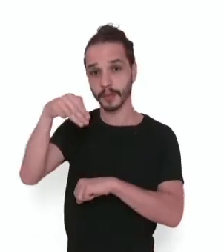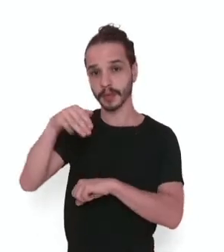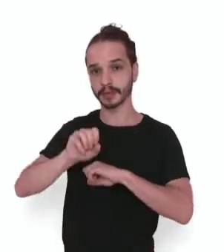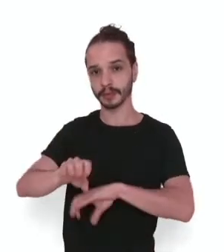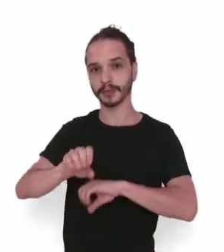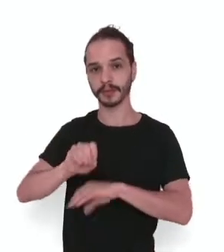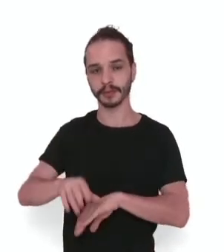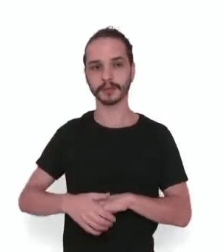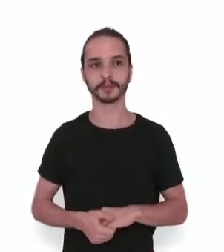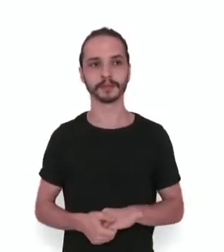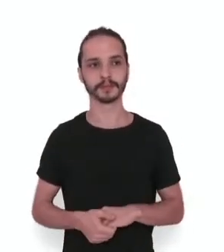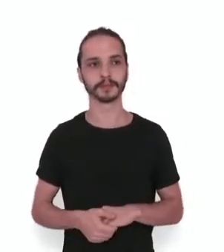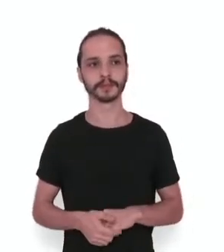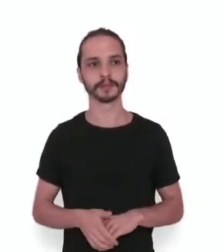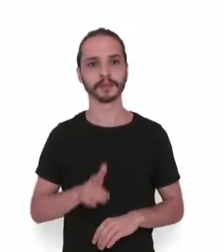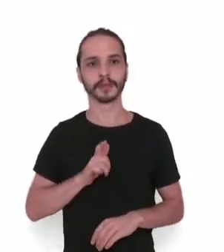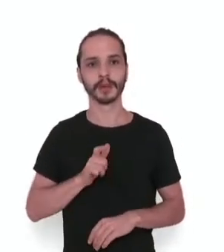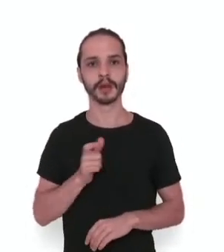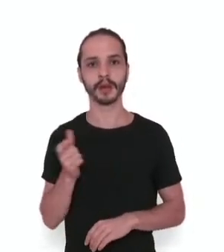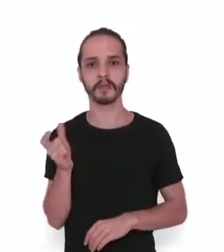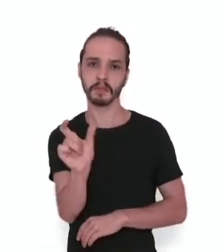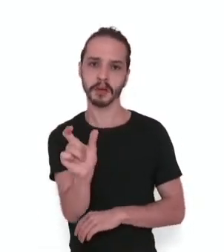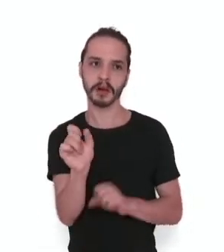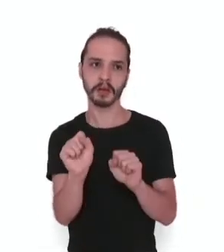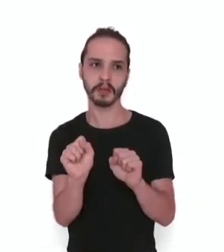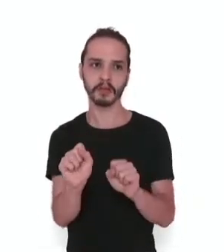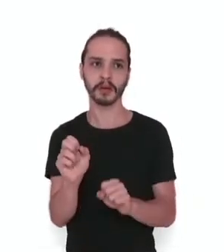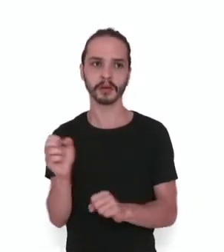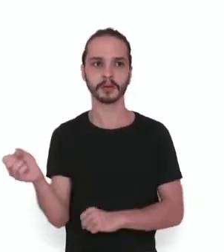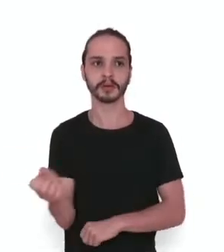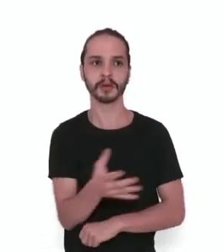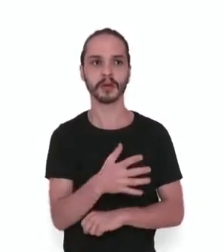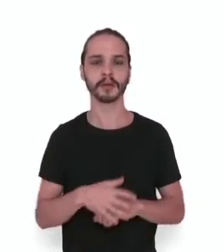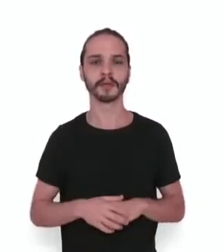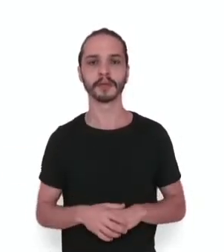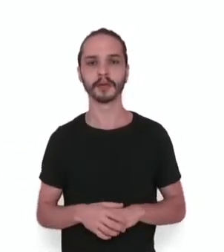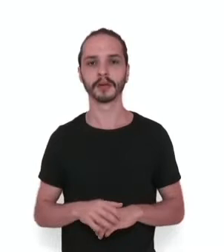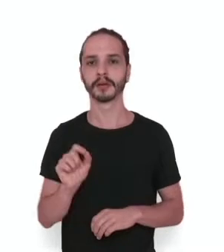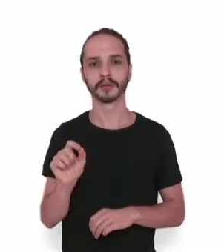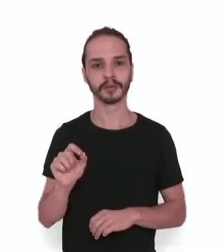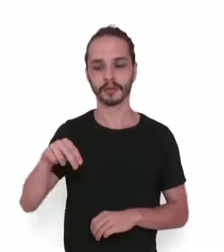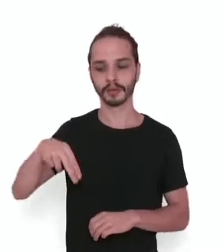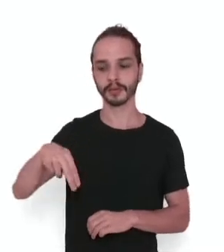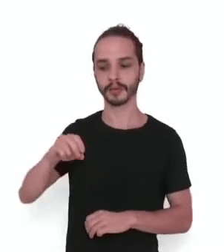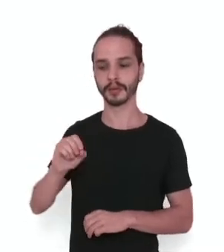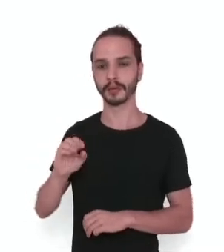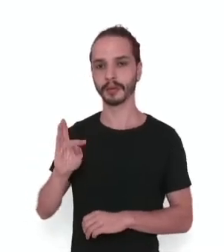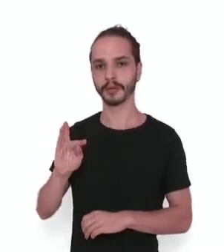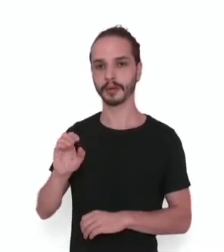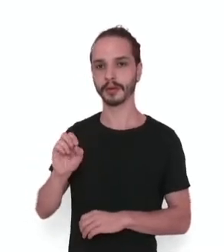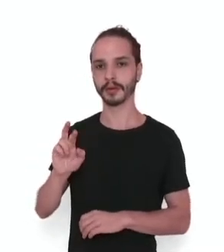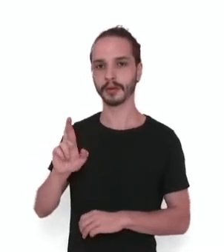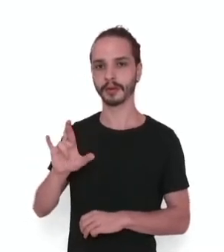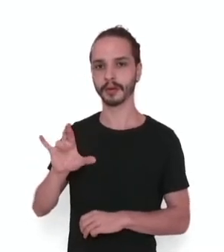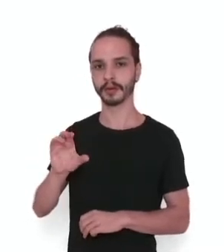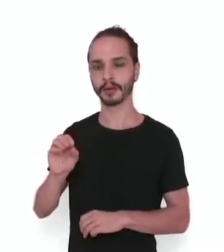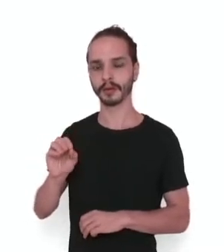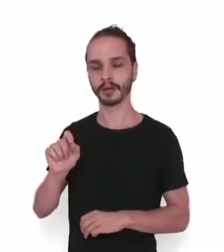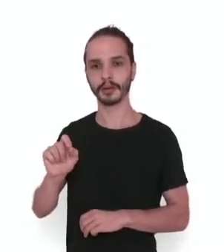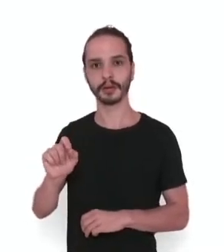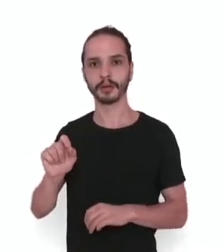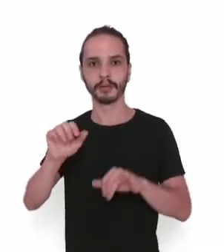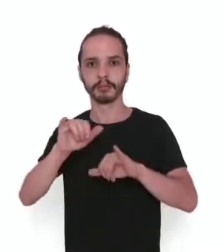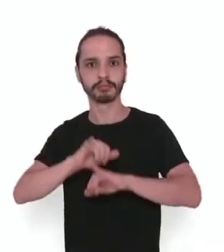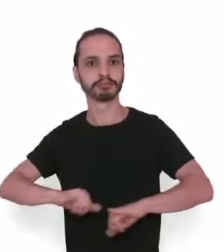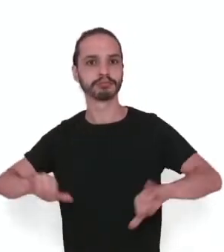aqui a gente trouxe uma palavra que talvez seja nova para alguns de vocês, que é a palavra notório. Notório significa